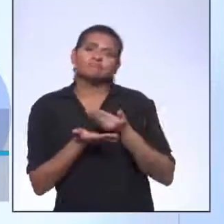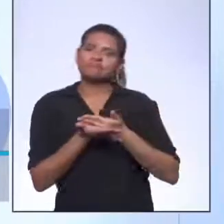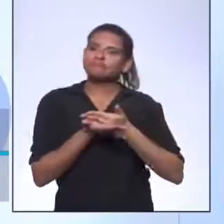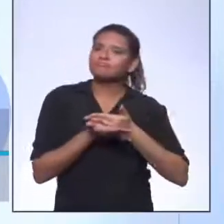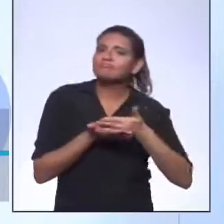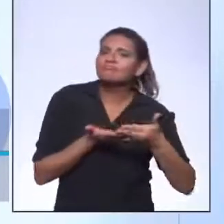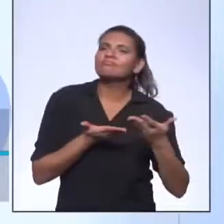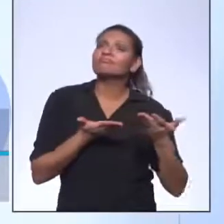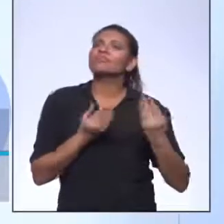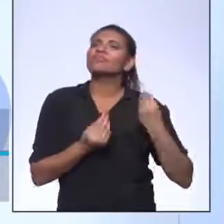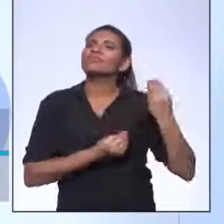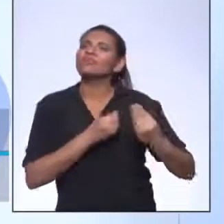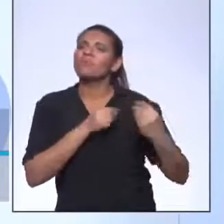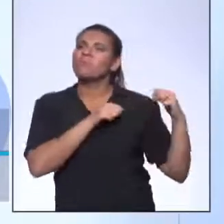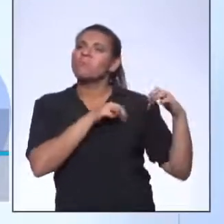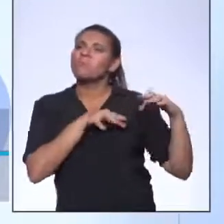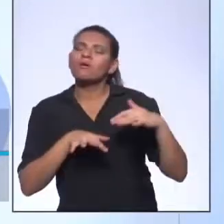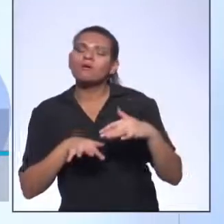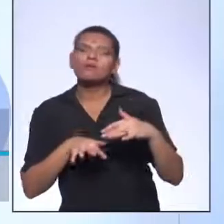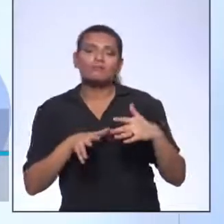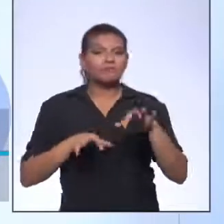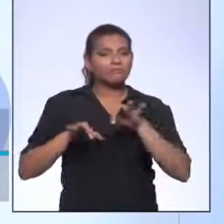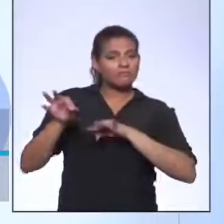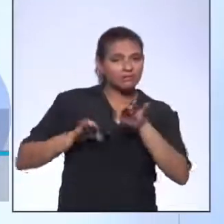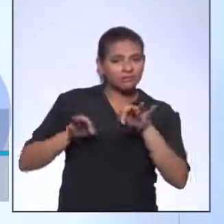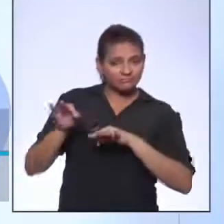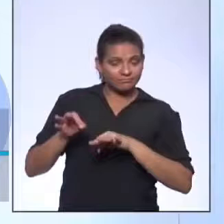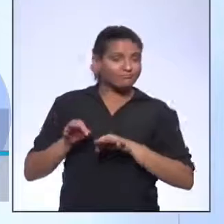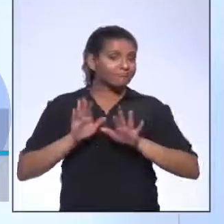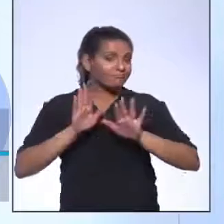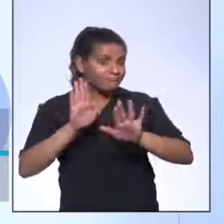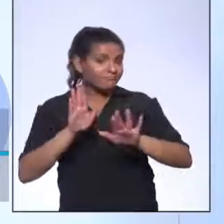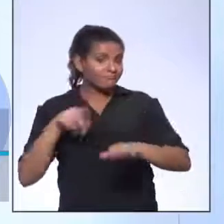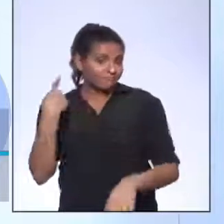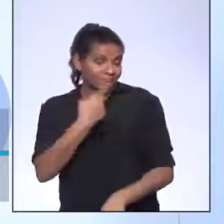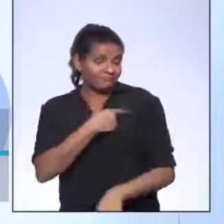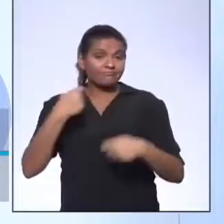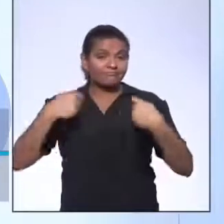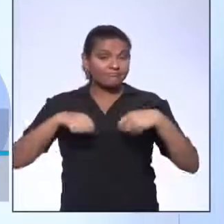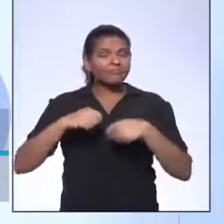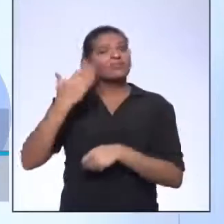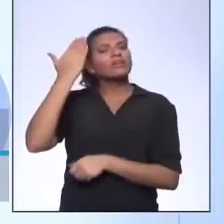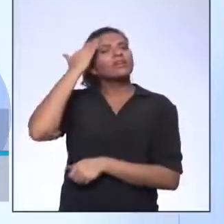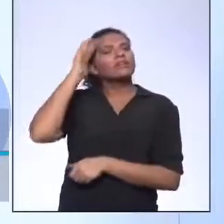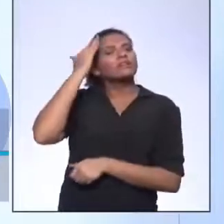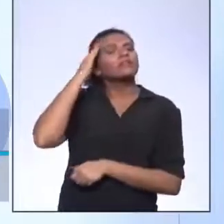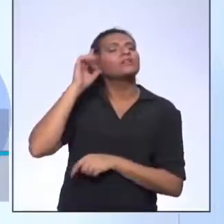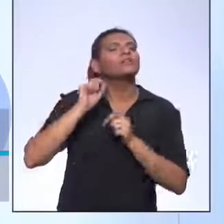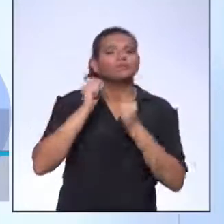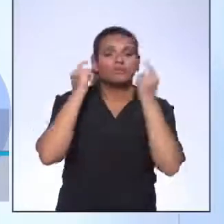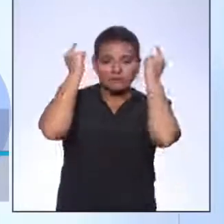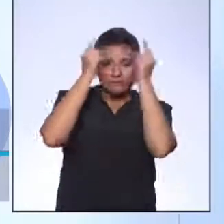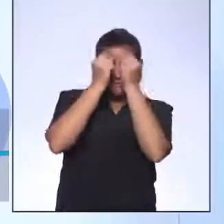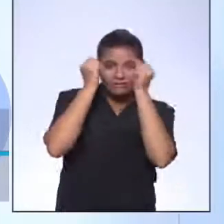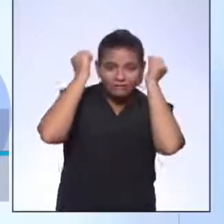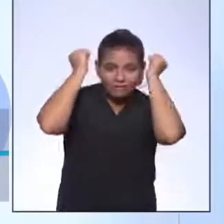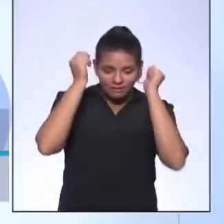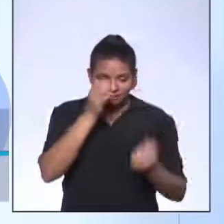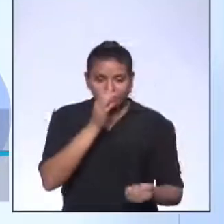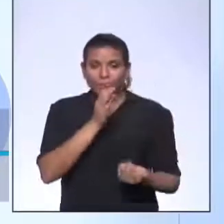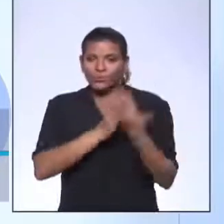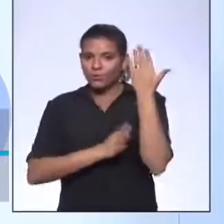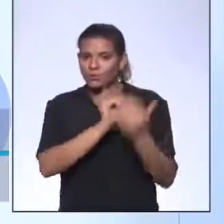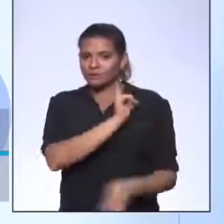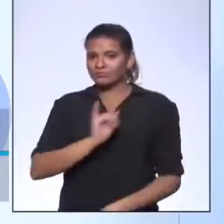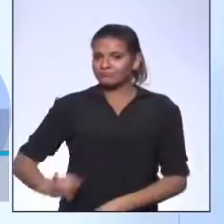se organizaram. Antes de mais nada, a gente precisa entender que a Grécia ela não formou um império. Olha só, lembra, a gente vai estudar